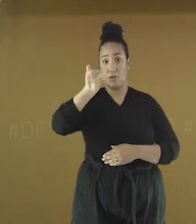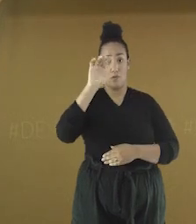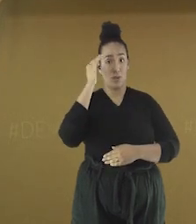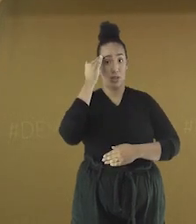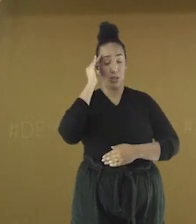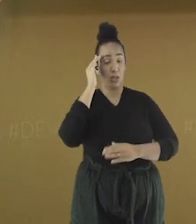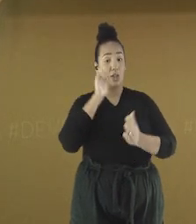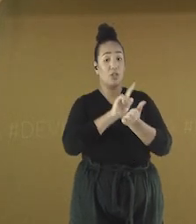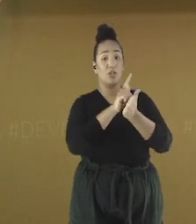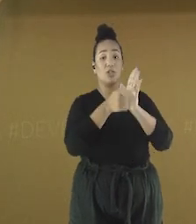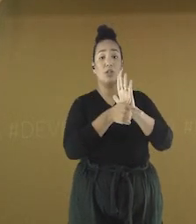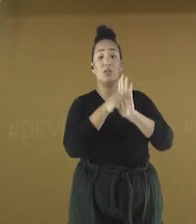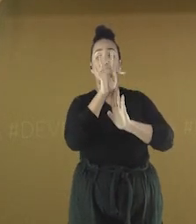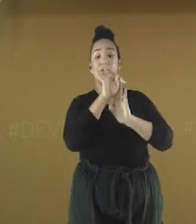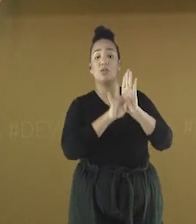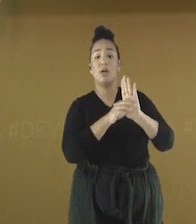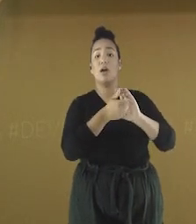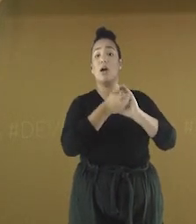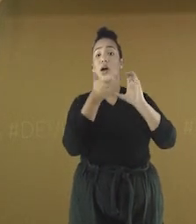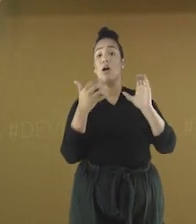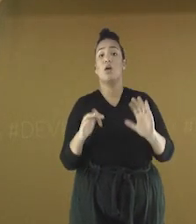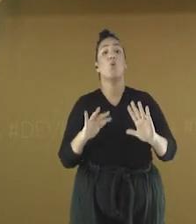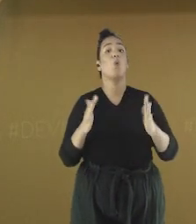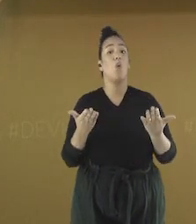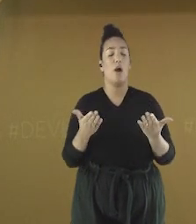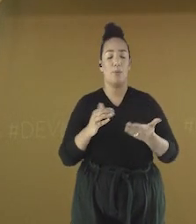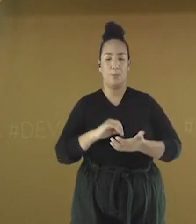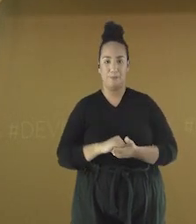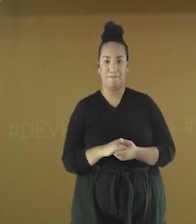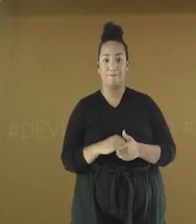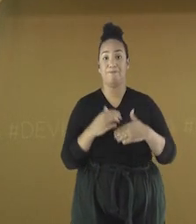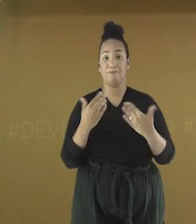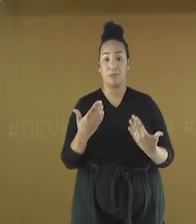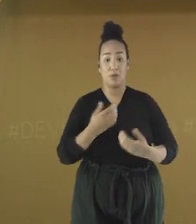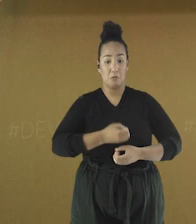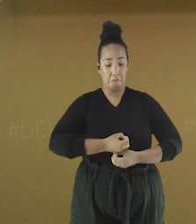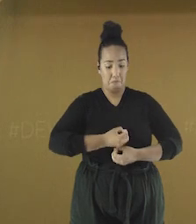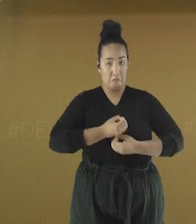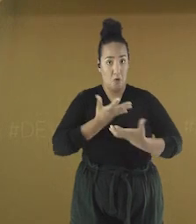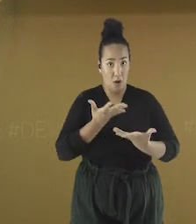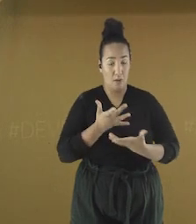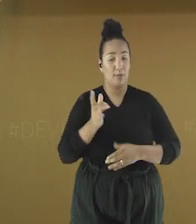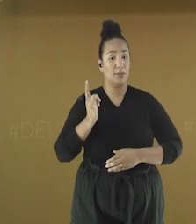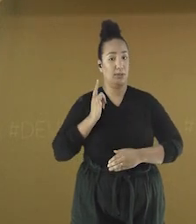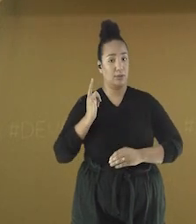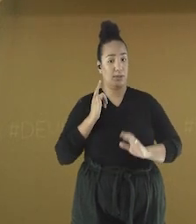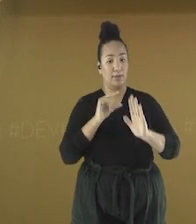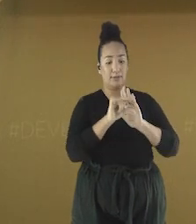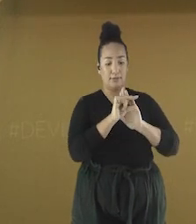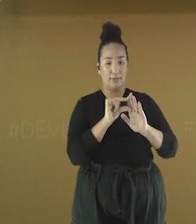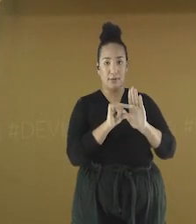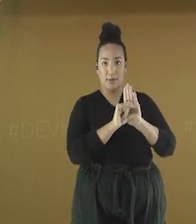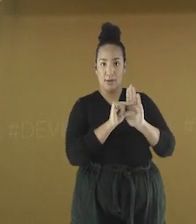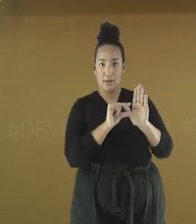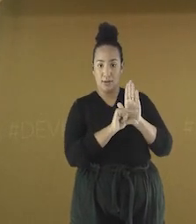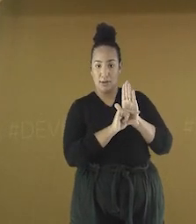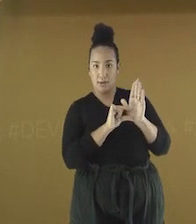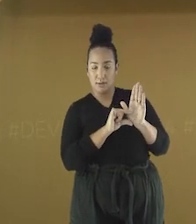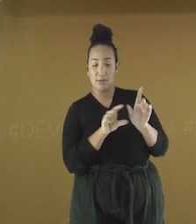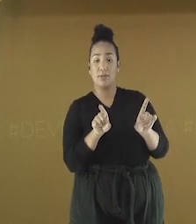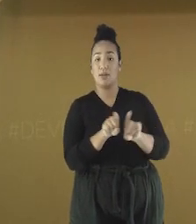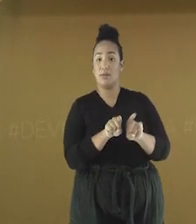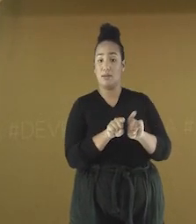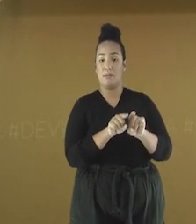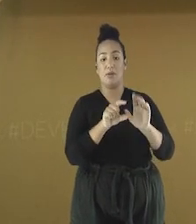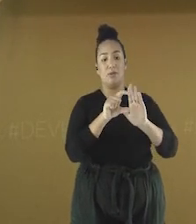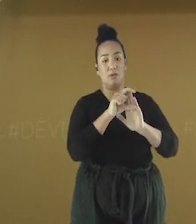características desse gênero textual? O poema é um gênero textual escrito em versos que são